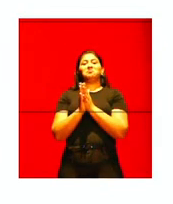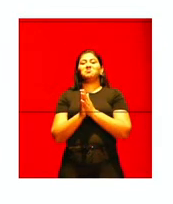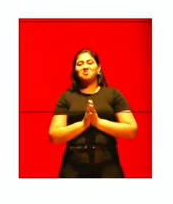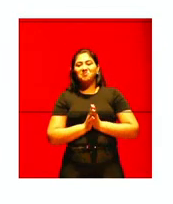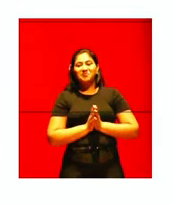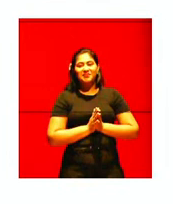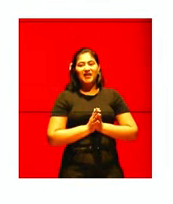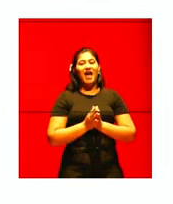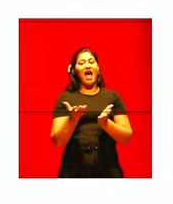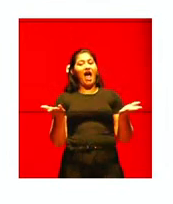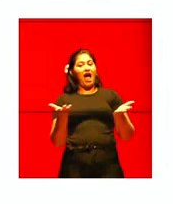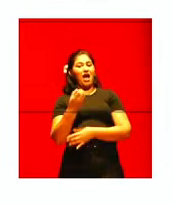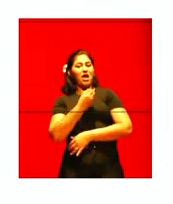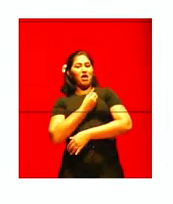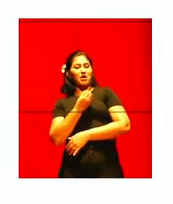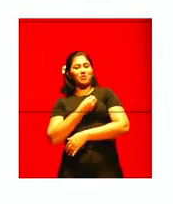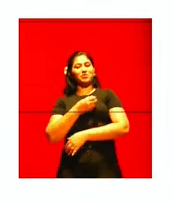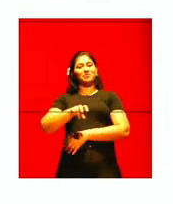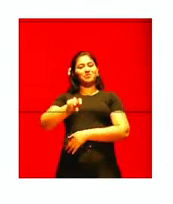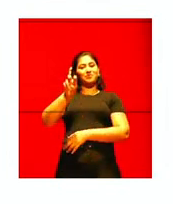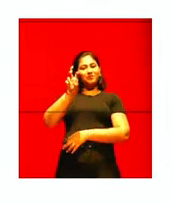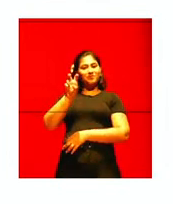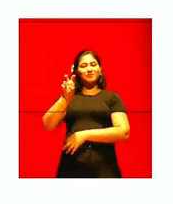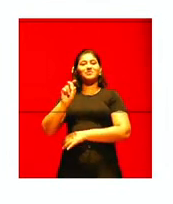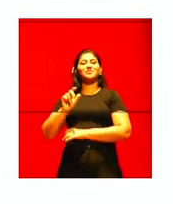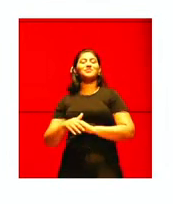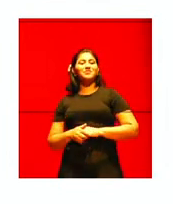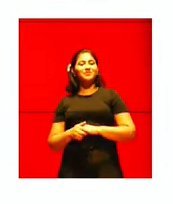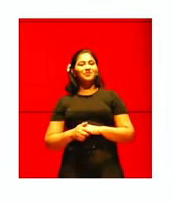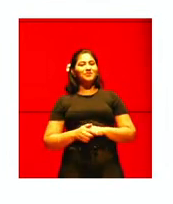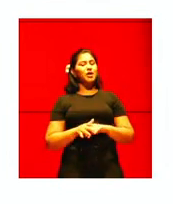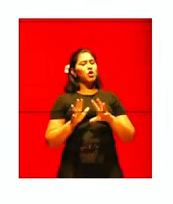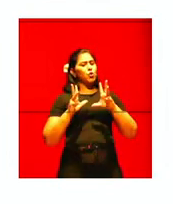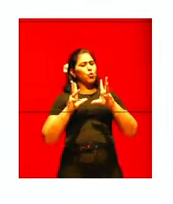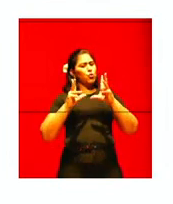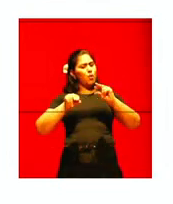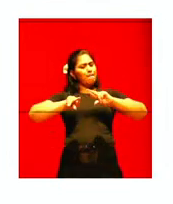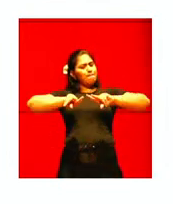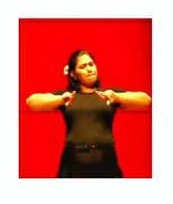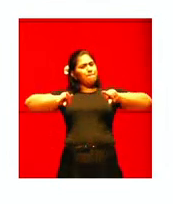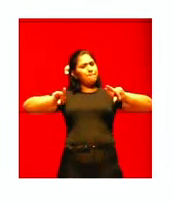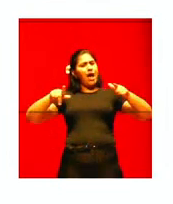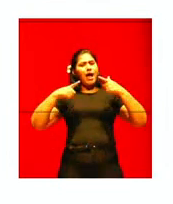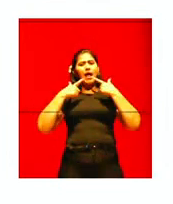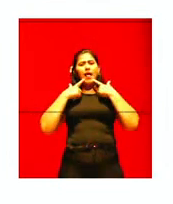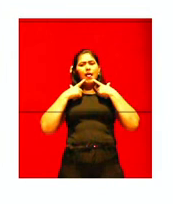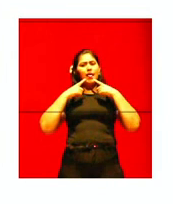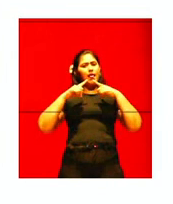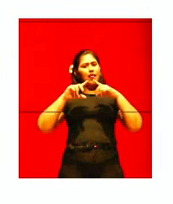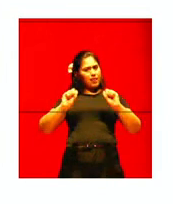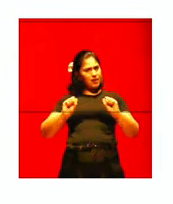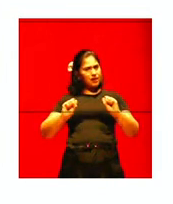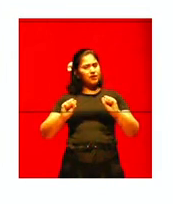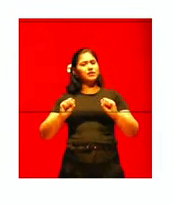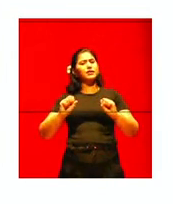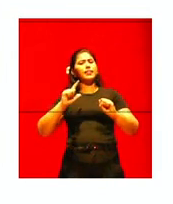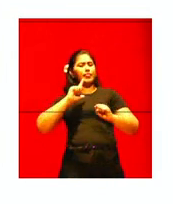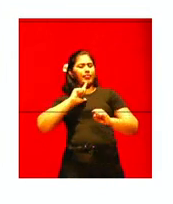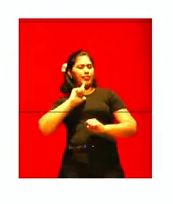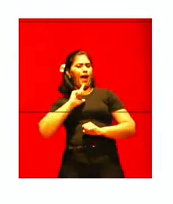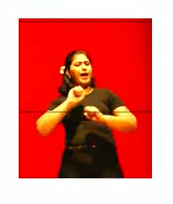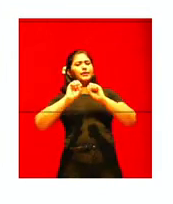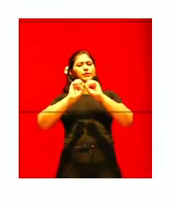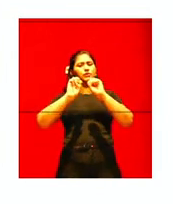Parabéns. Questão 5. Essa questão 5. Todas as variedades linguísticas são